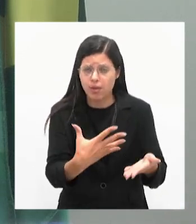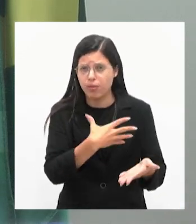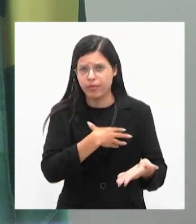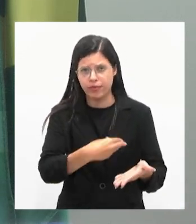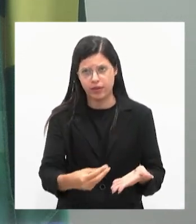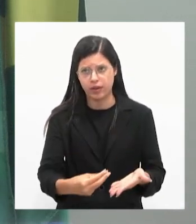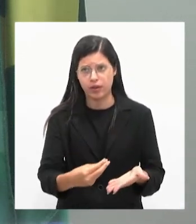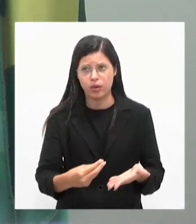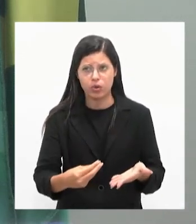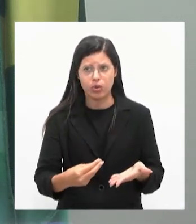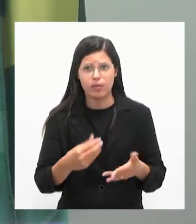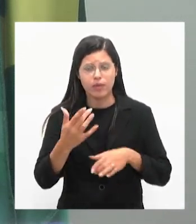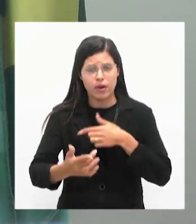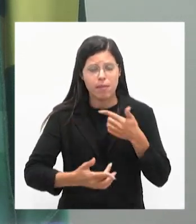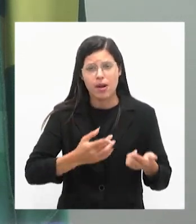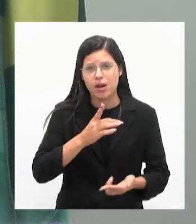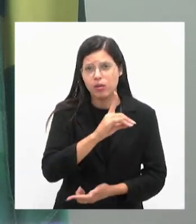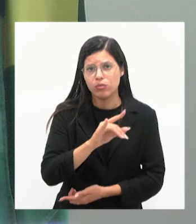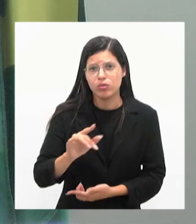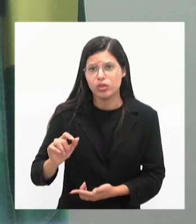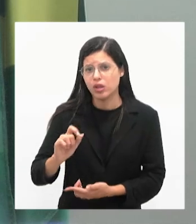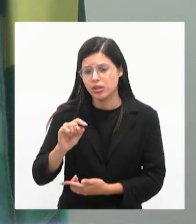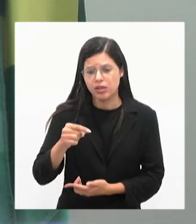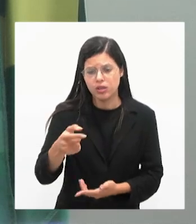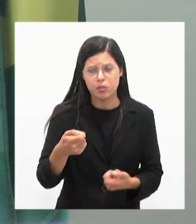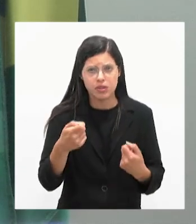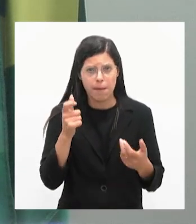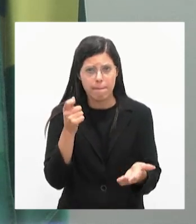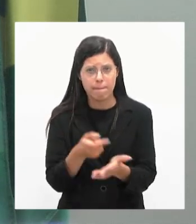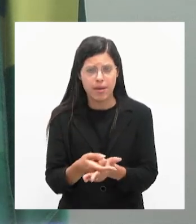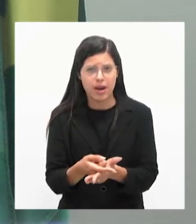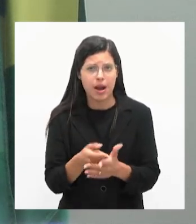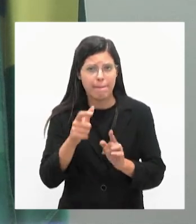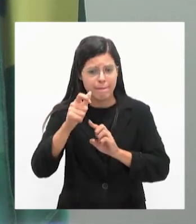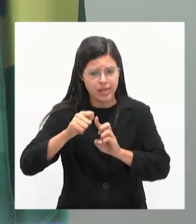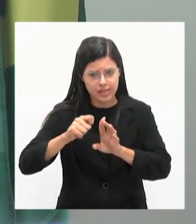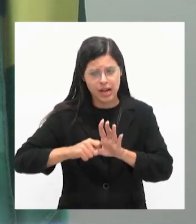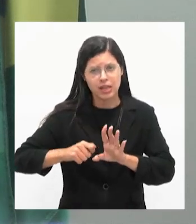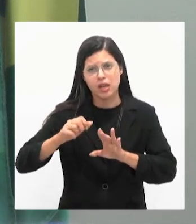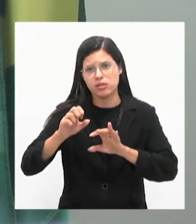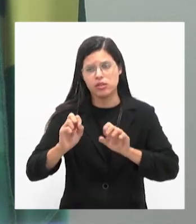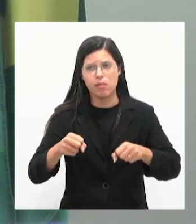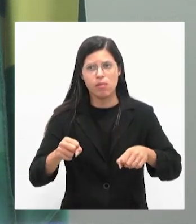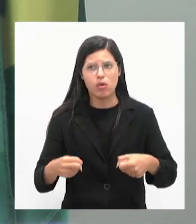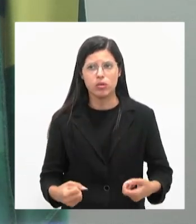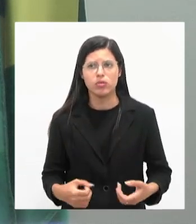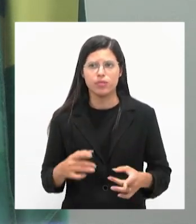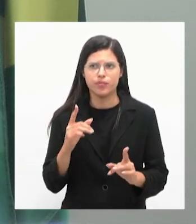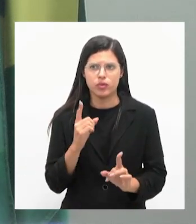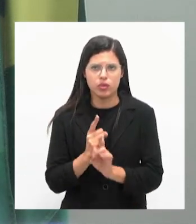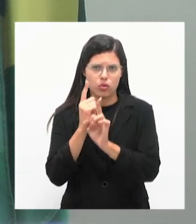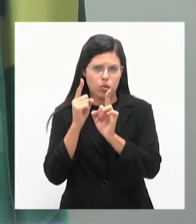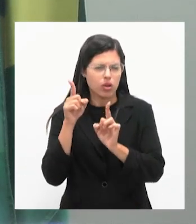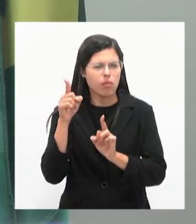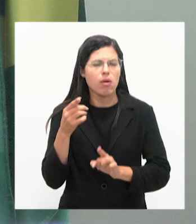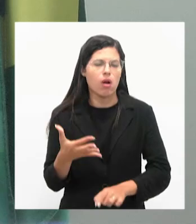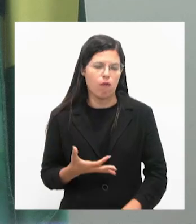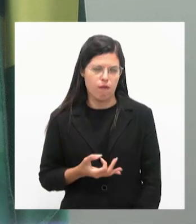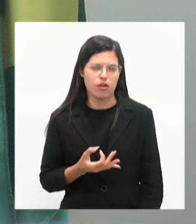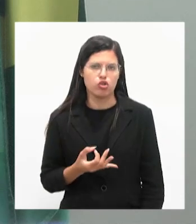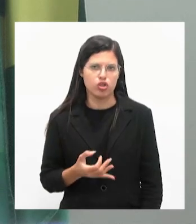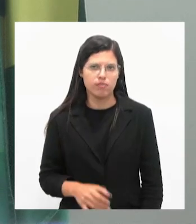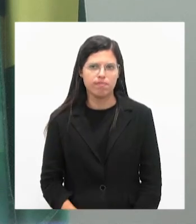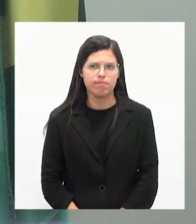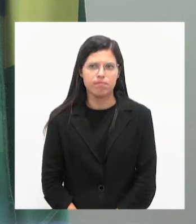dia para o dia seguinte pagar a prestação daquela moto. E aí, coronel, o que nós encontramos lá foi muita covardia.